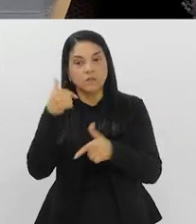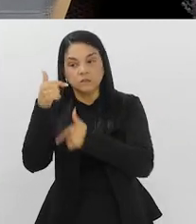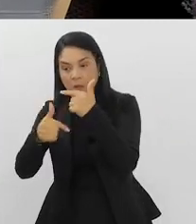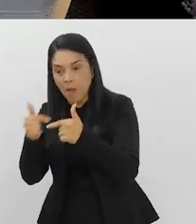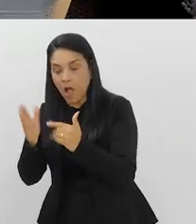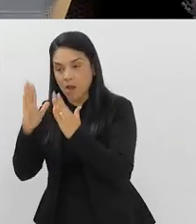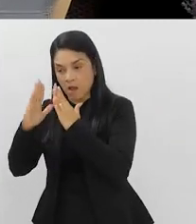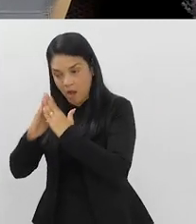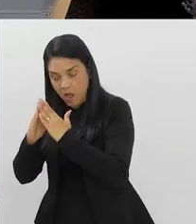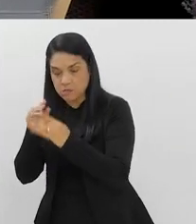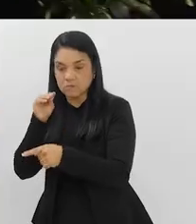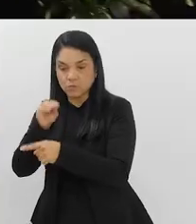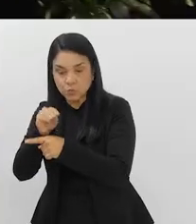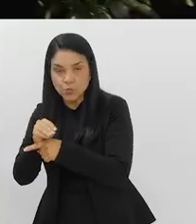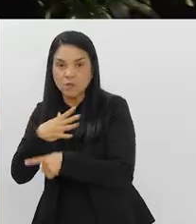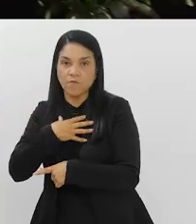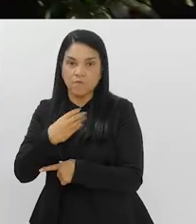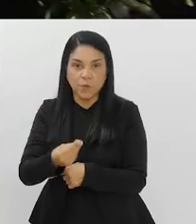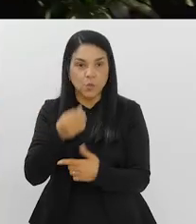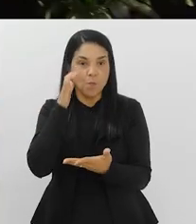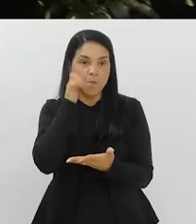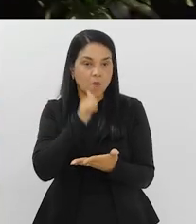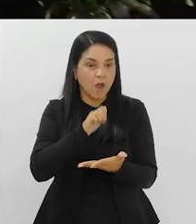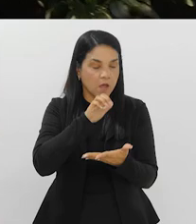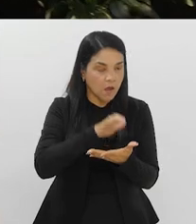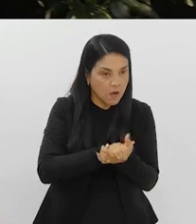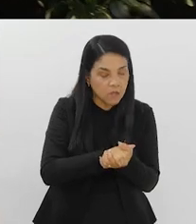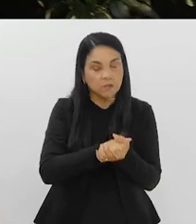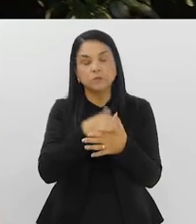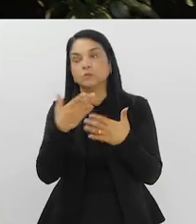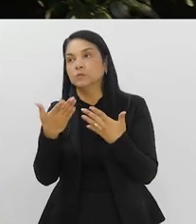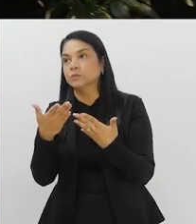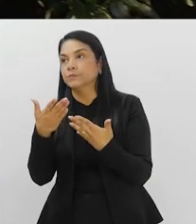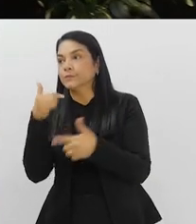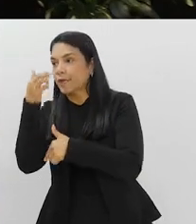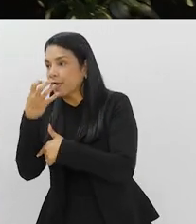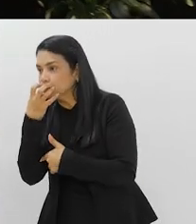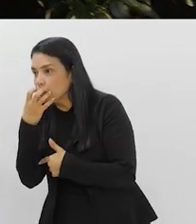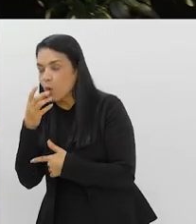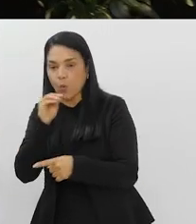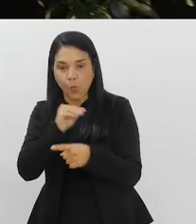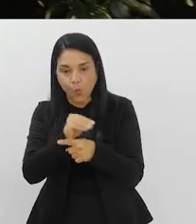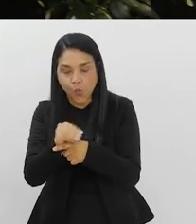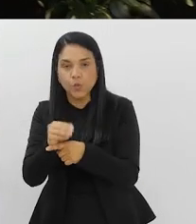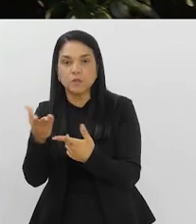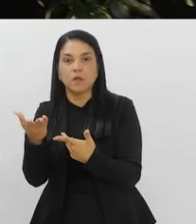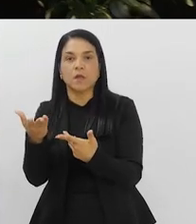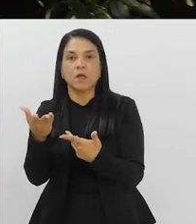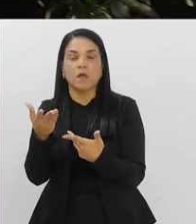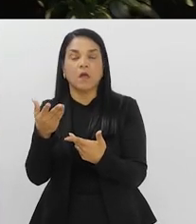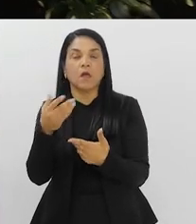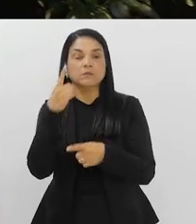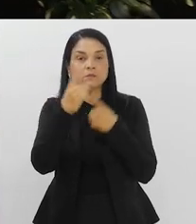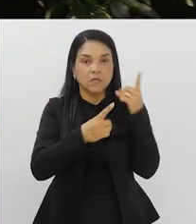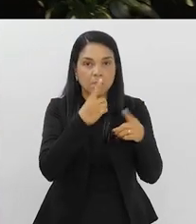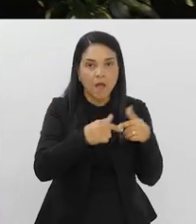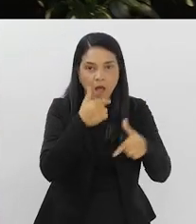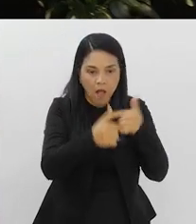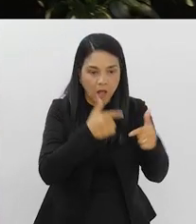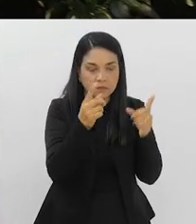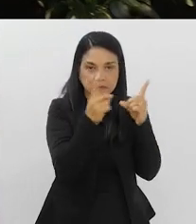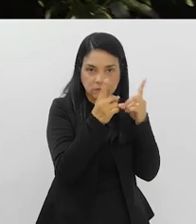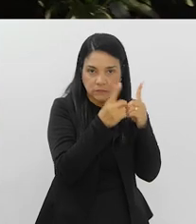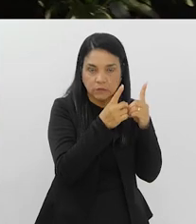de dona de casa, ela está lidando ali com o filho, com o marido, com o cachorro, ela tem que trabalhar atendendo